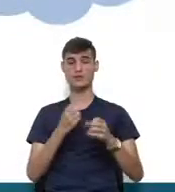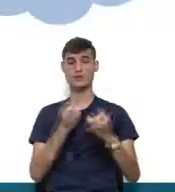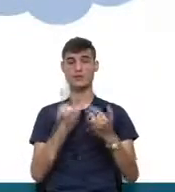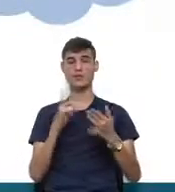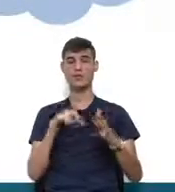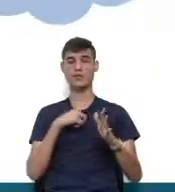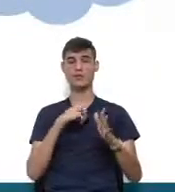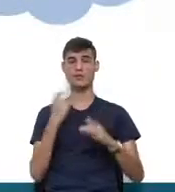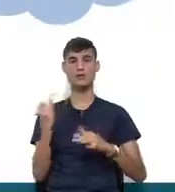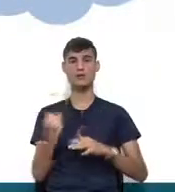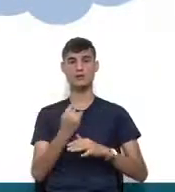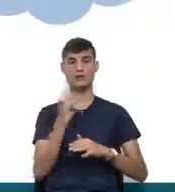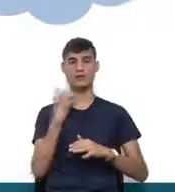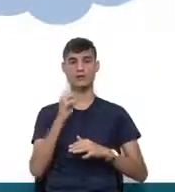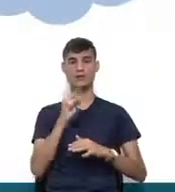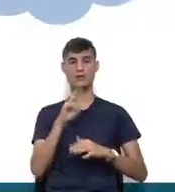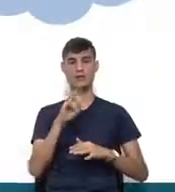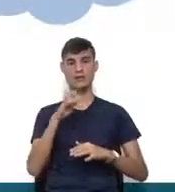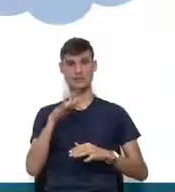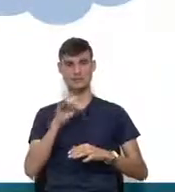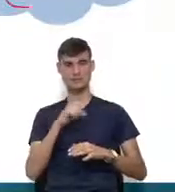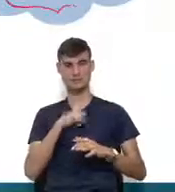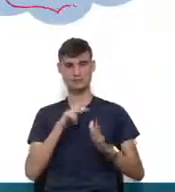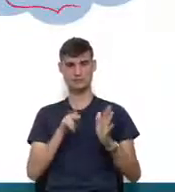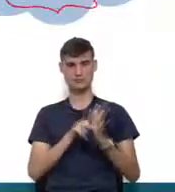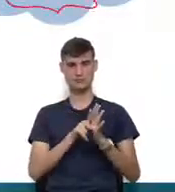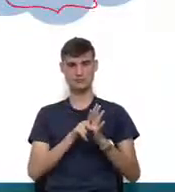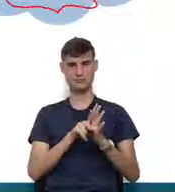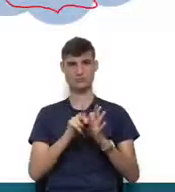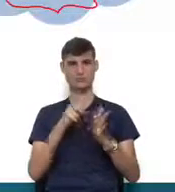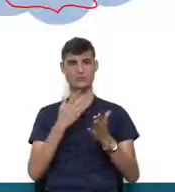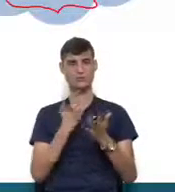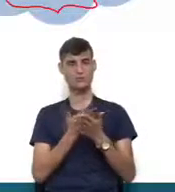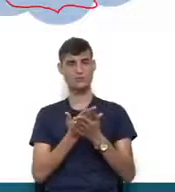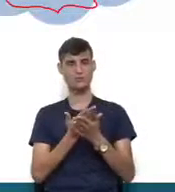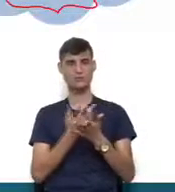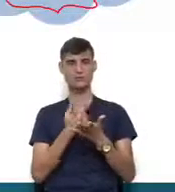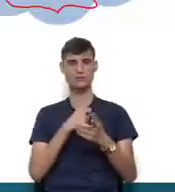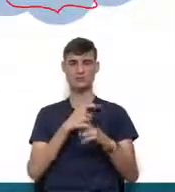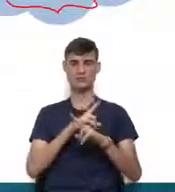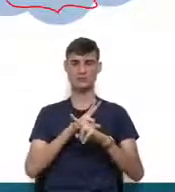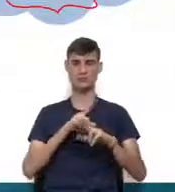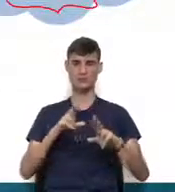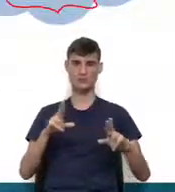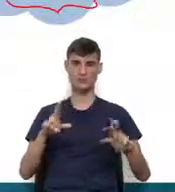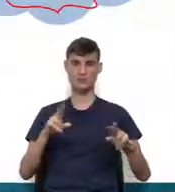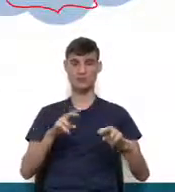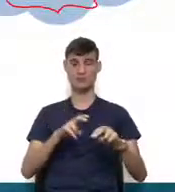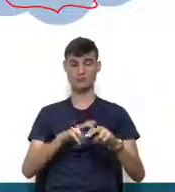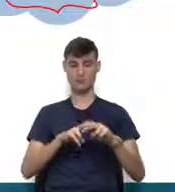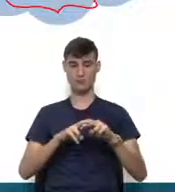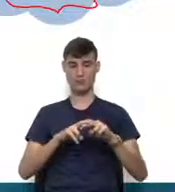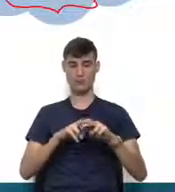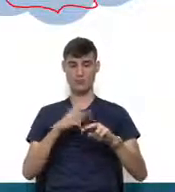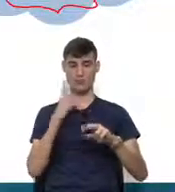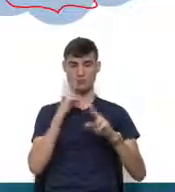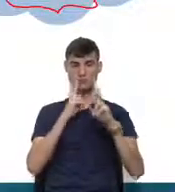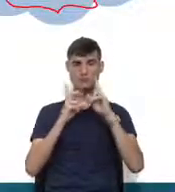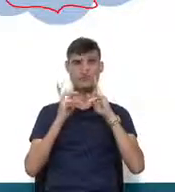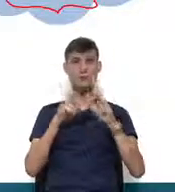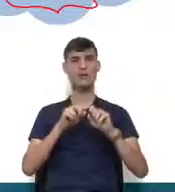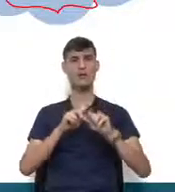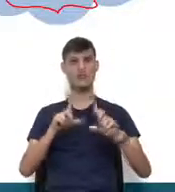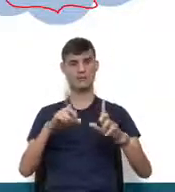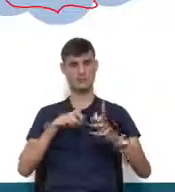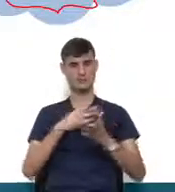a importância das séries no estudo das equações diferenciais. Então, uma coisa que eu quero deixar bem